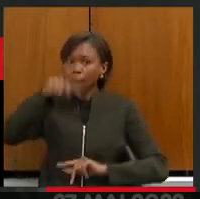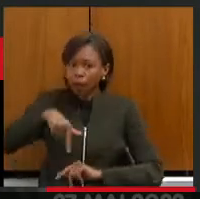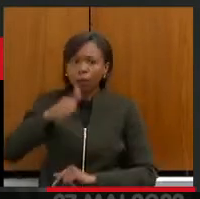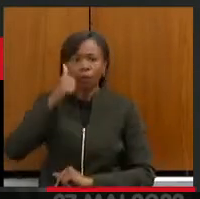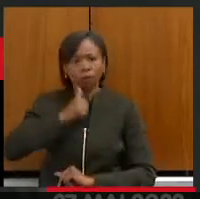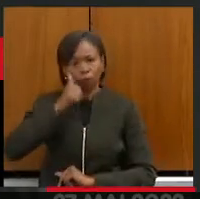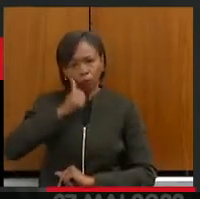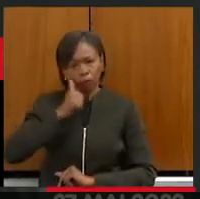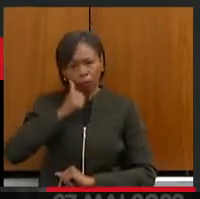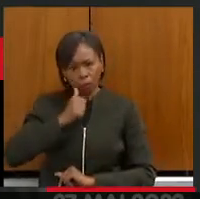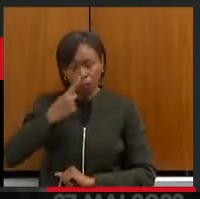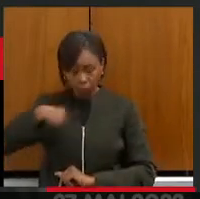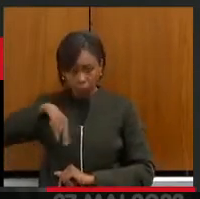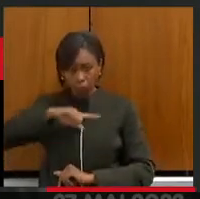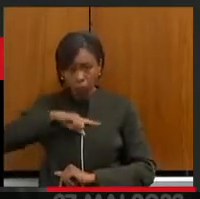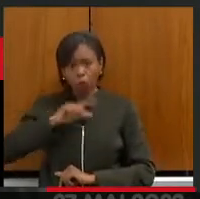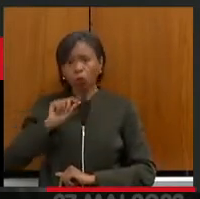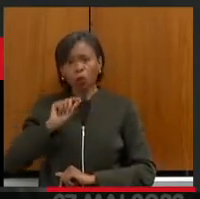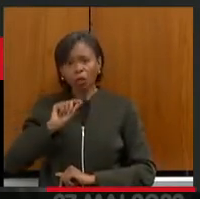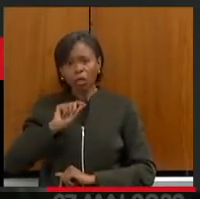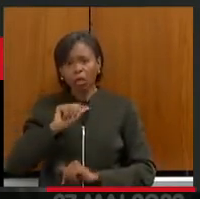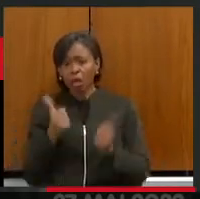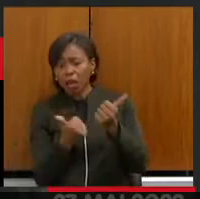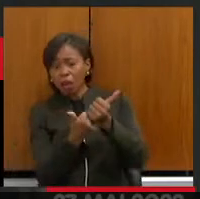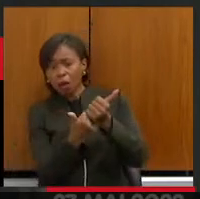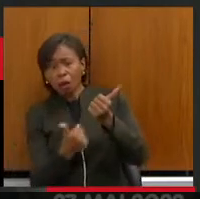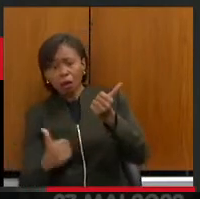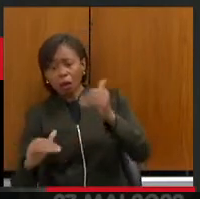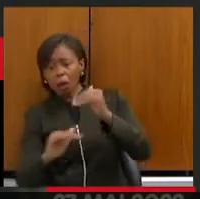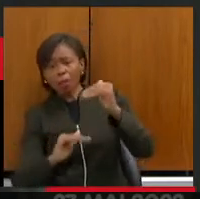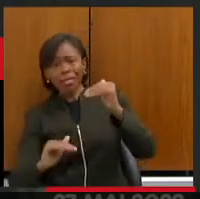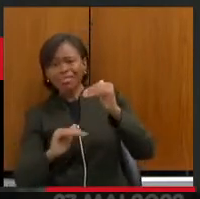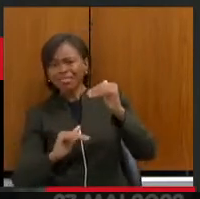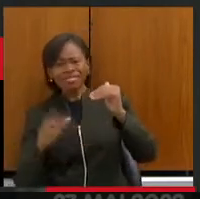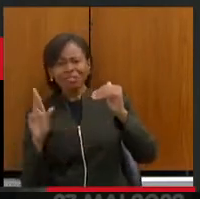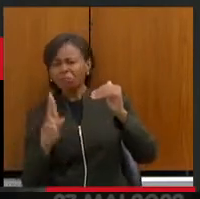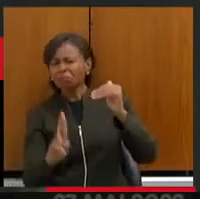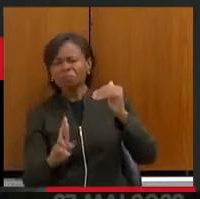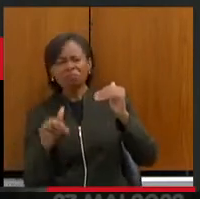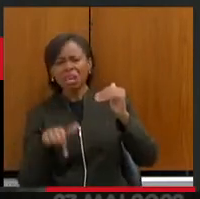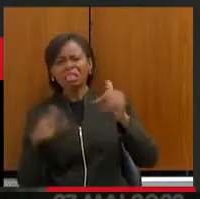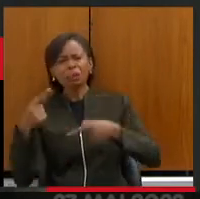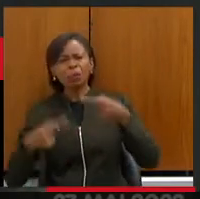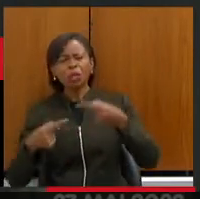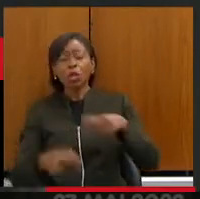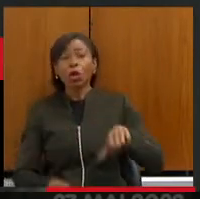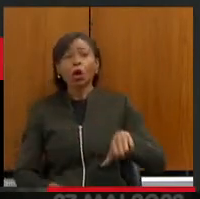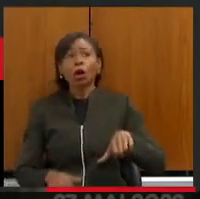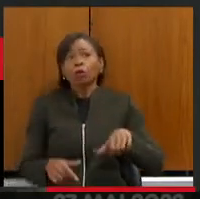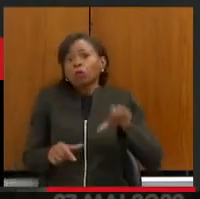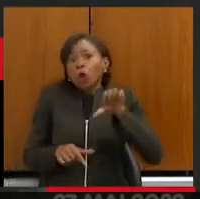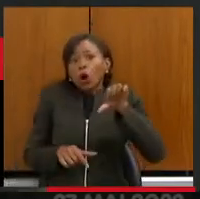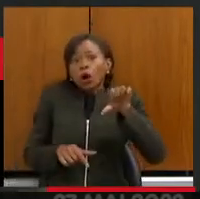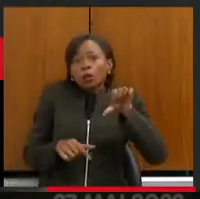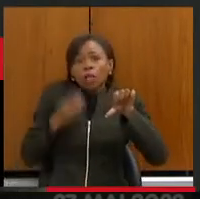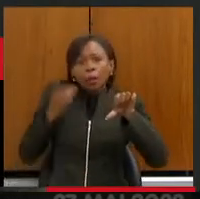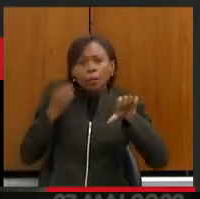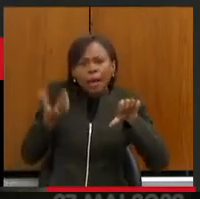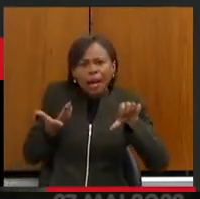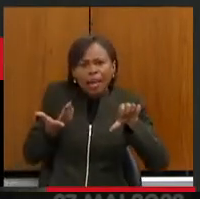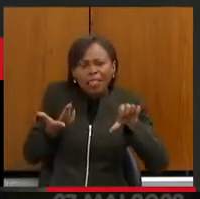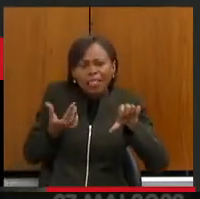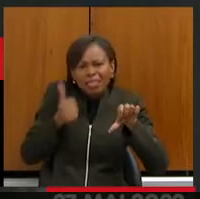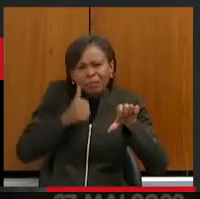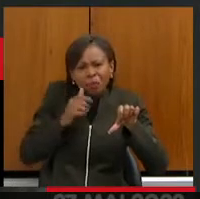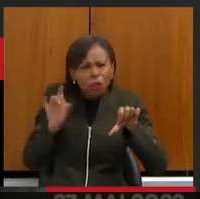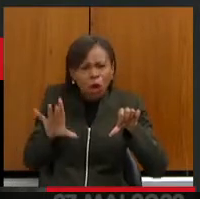e a gente é sub-representado na política não adianta a gente ter nove deputados aqui nessa casa nós usamos tem nove